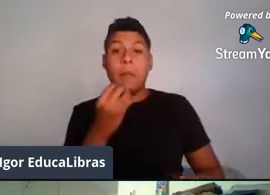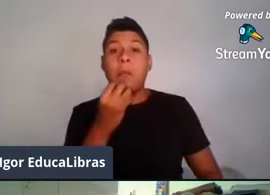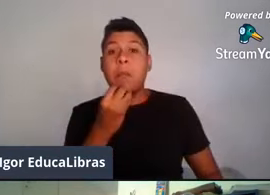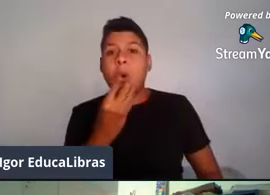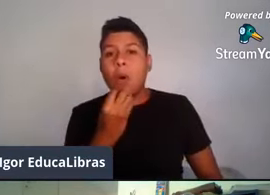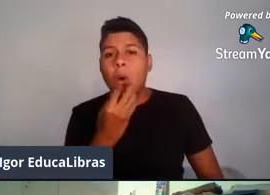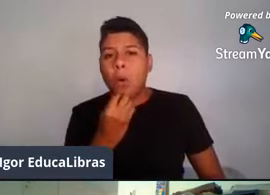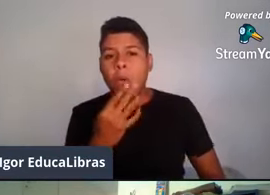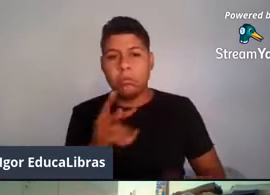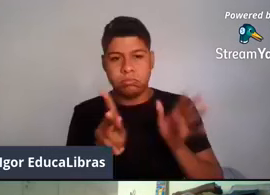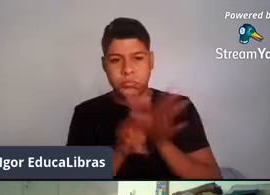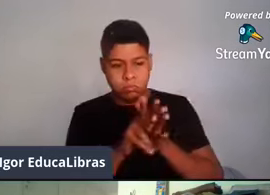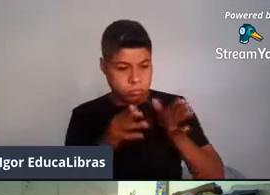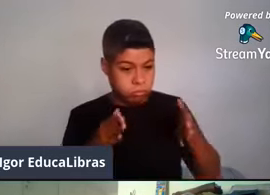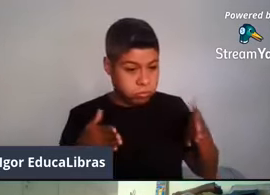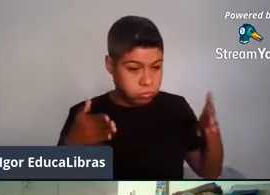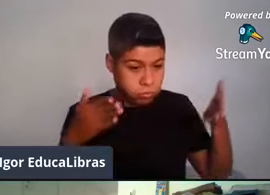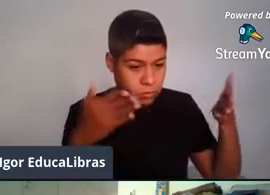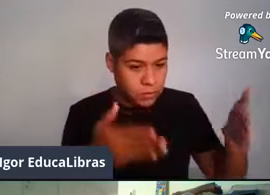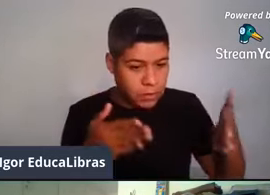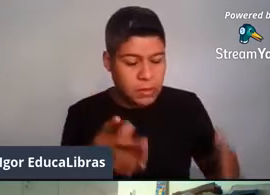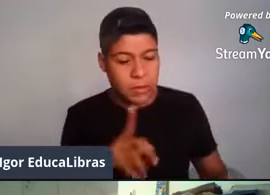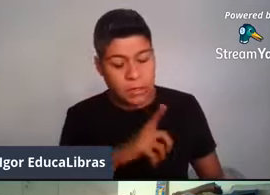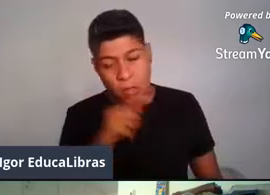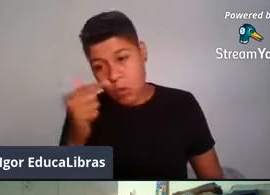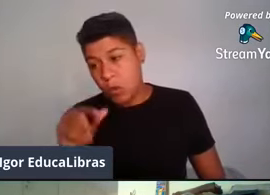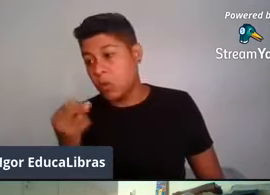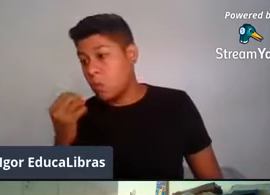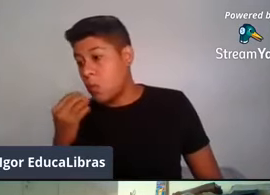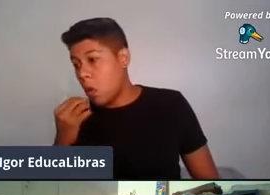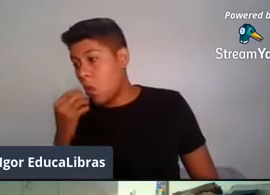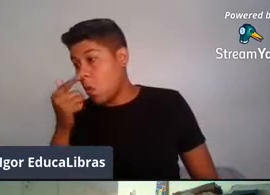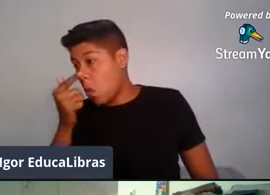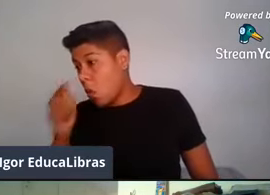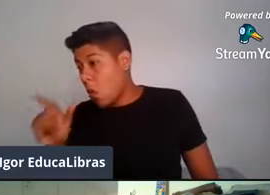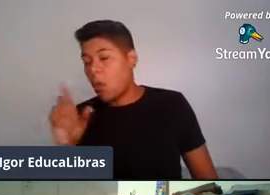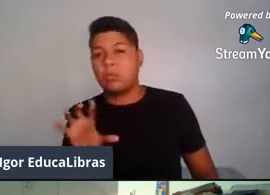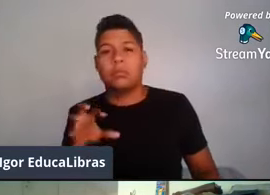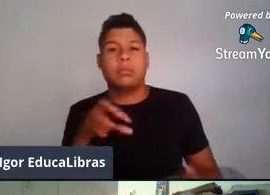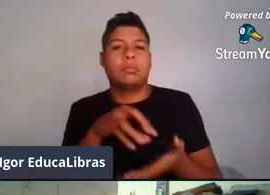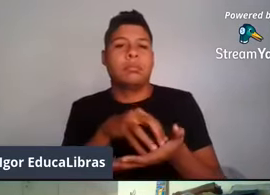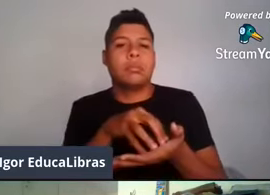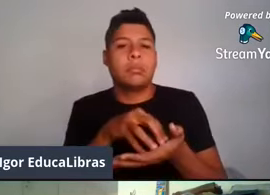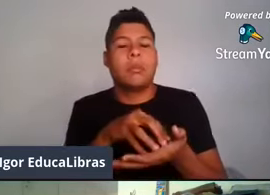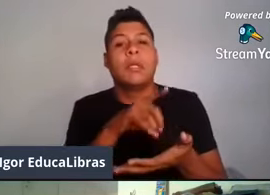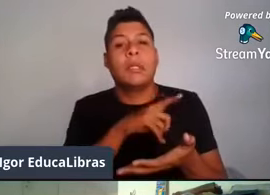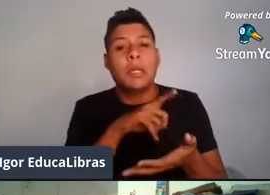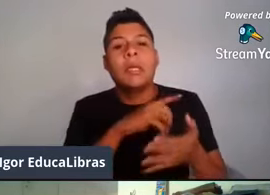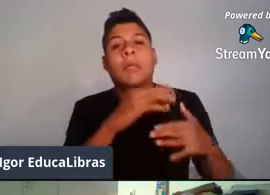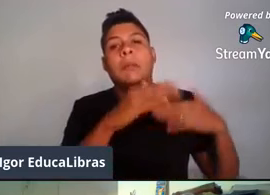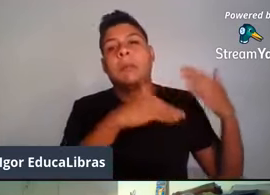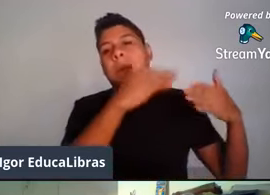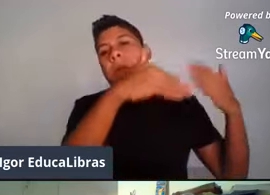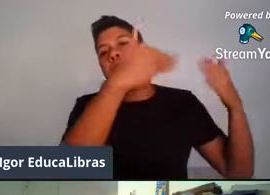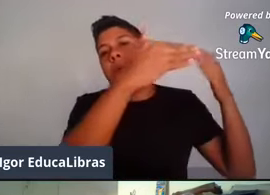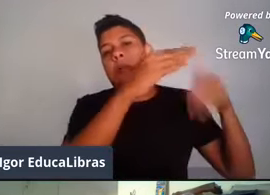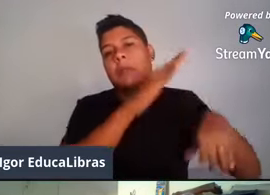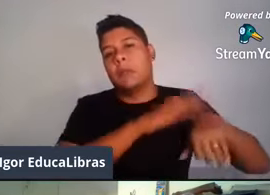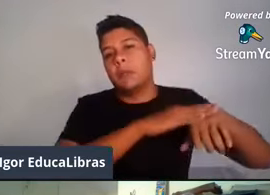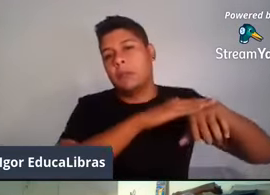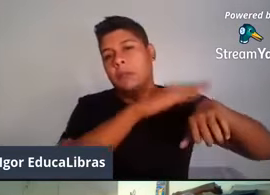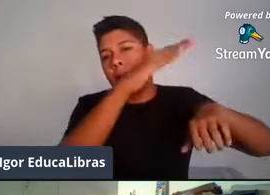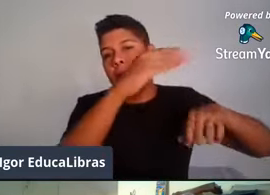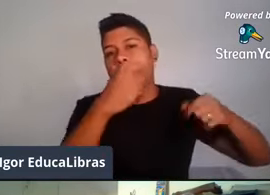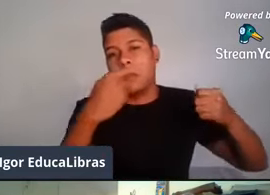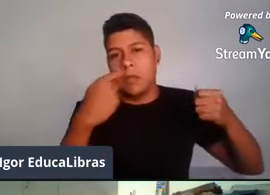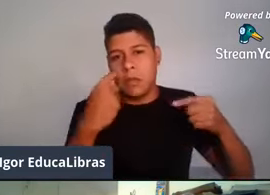uma determinada área, tem outros que são bons em outras áreas, tem aquele que produz muito, porque ele é